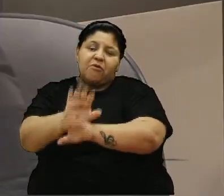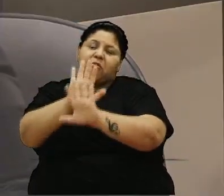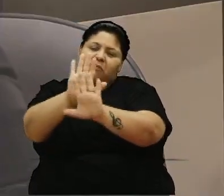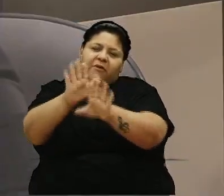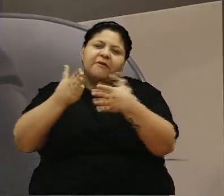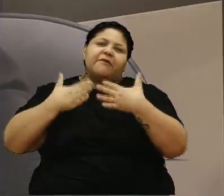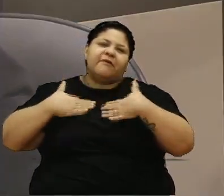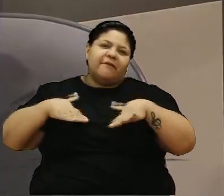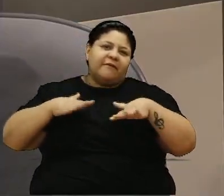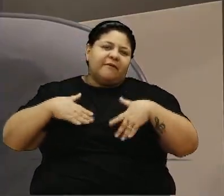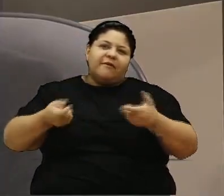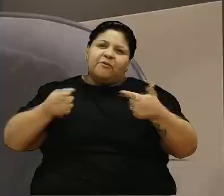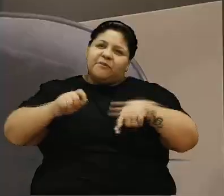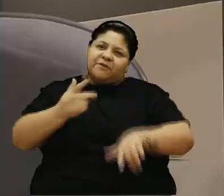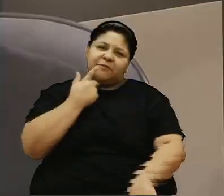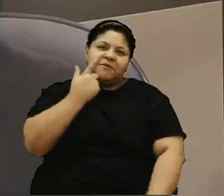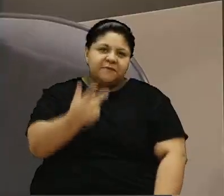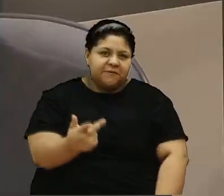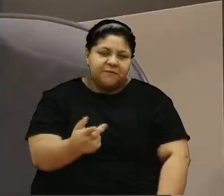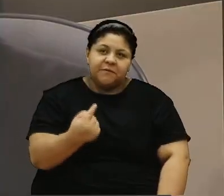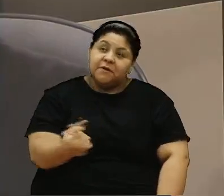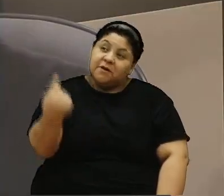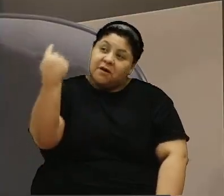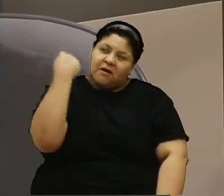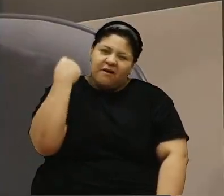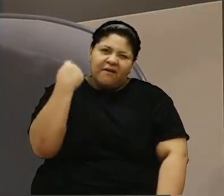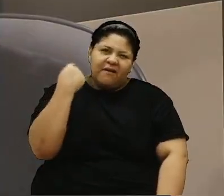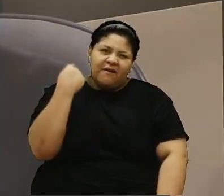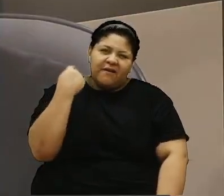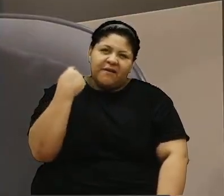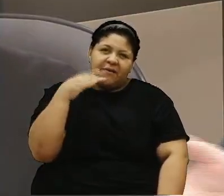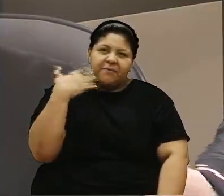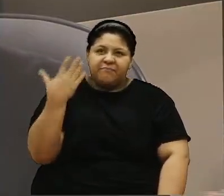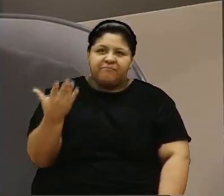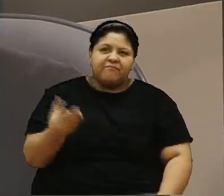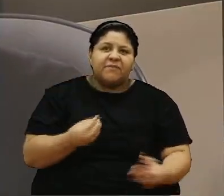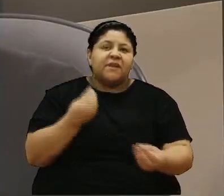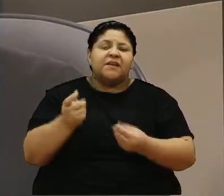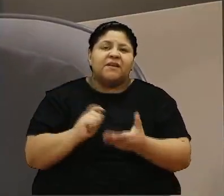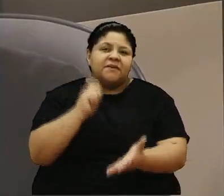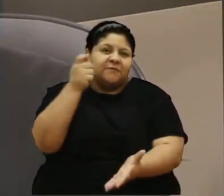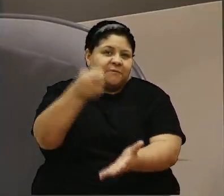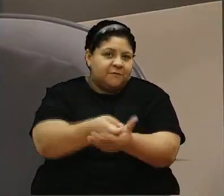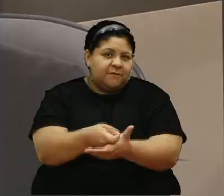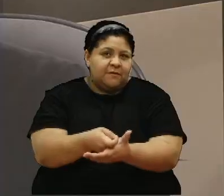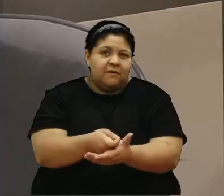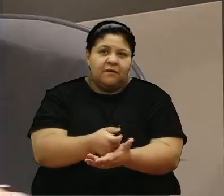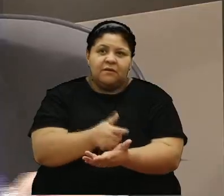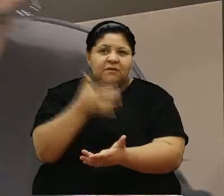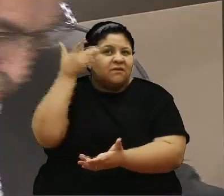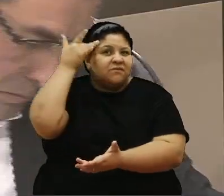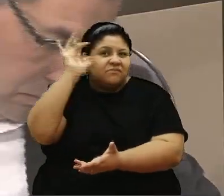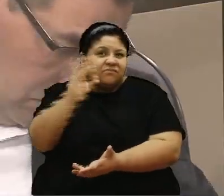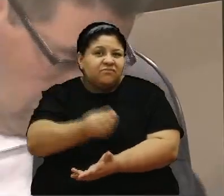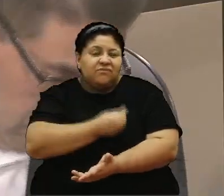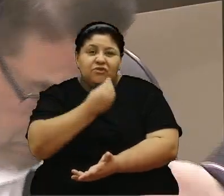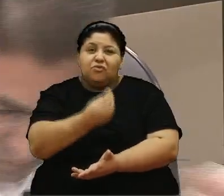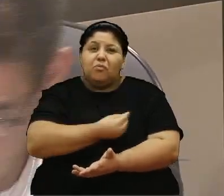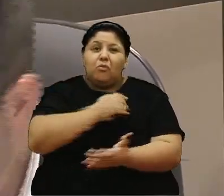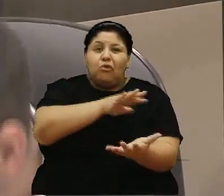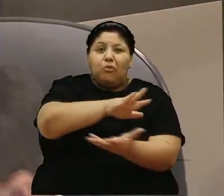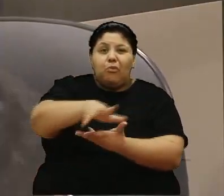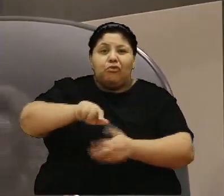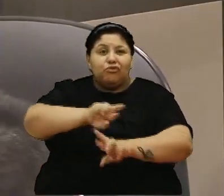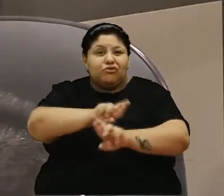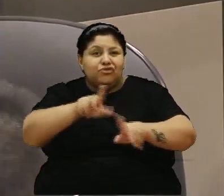né? Eu não preciso nem dizer que na época que nós estamos, né? Então, quem que vai pagar a conta? Parece que eles não... Eu não sei se eles vivem numa utopia ou se